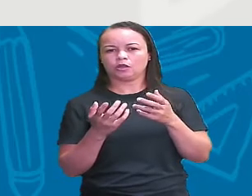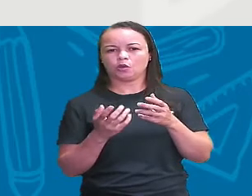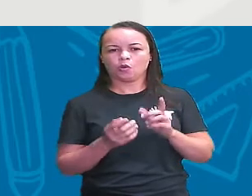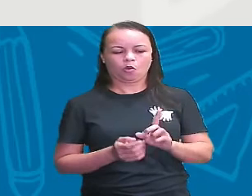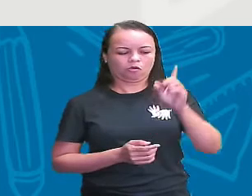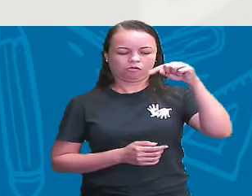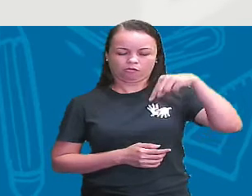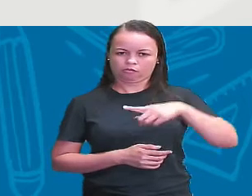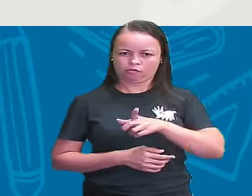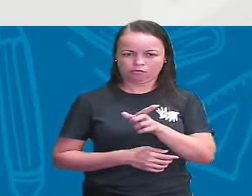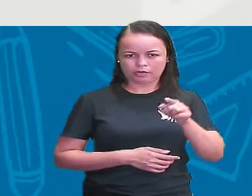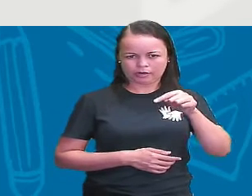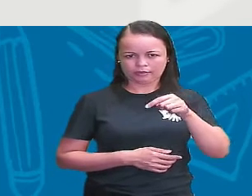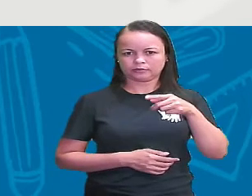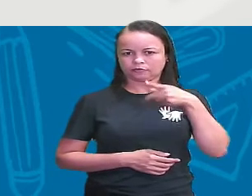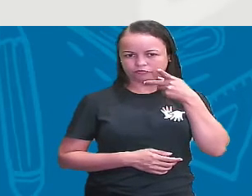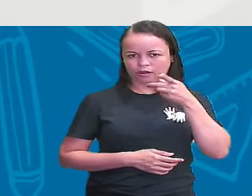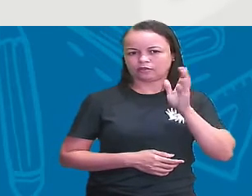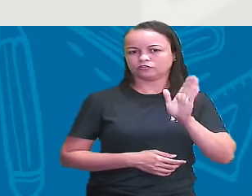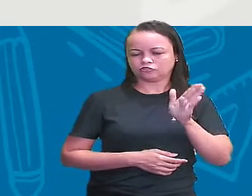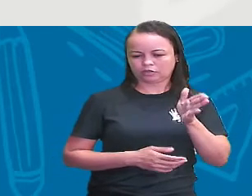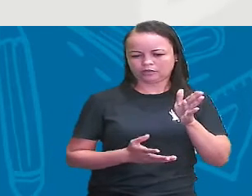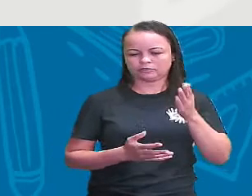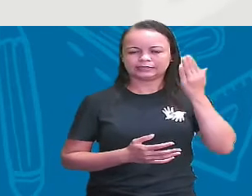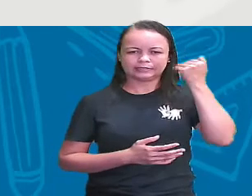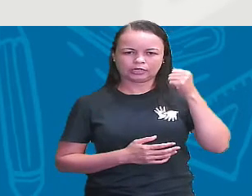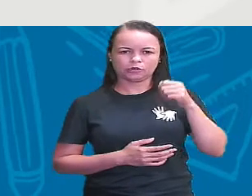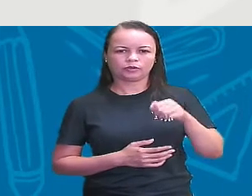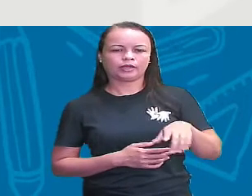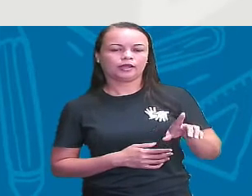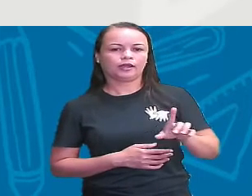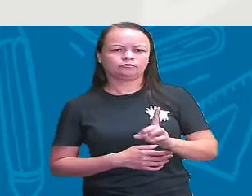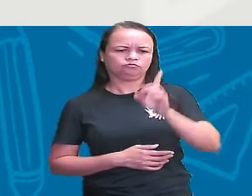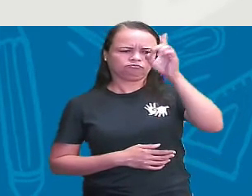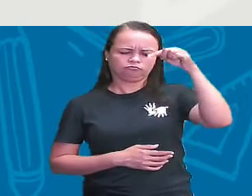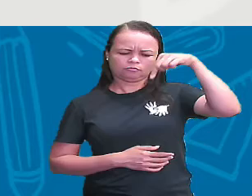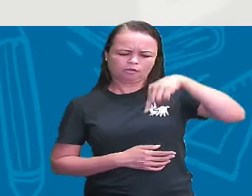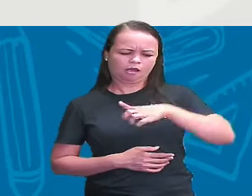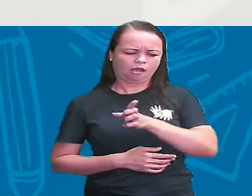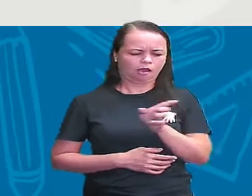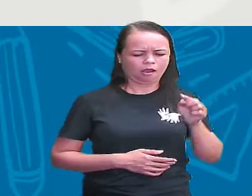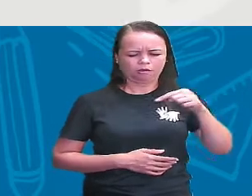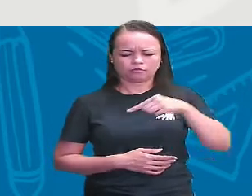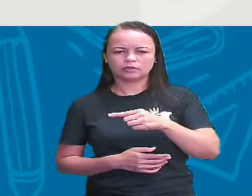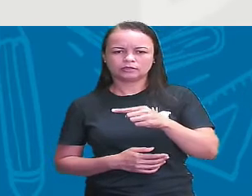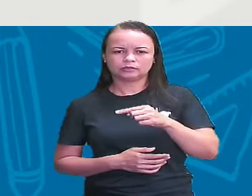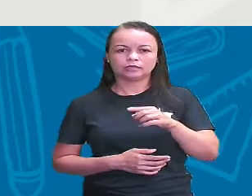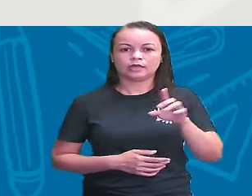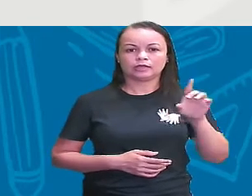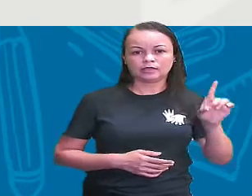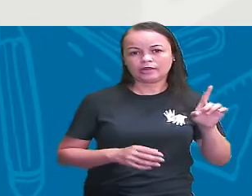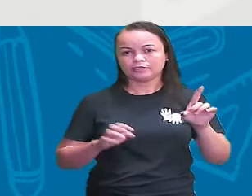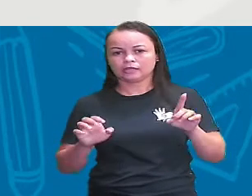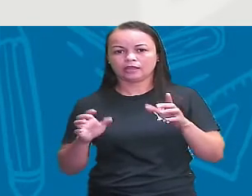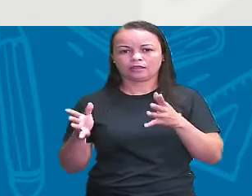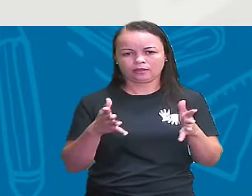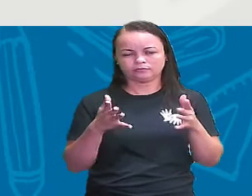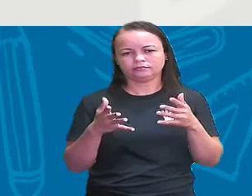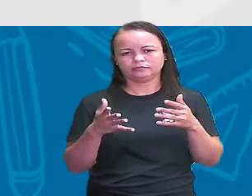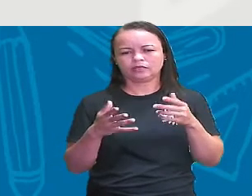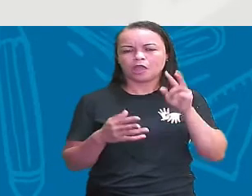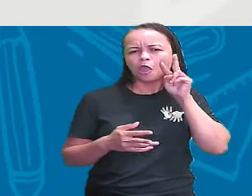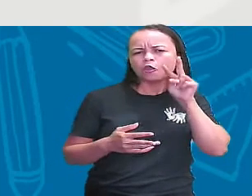orientação espacial, tá? Eu já sei o que é direita, esquerda, em cima, embaixo, tudo mais. Eu vi o que é ponto de